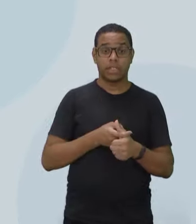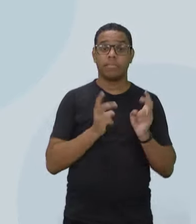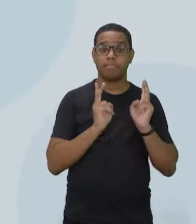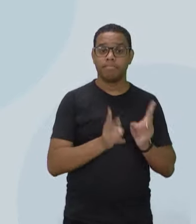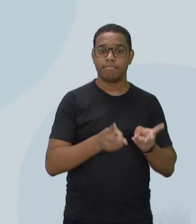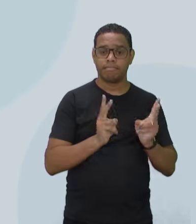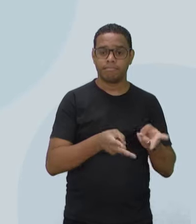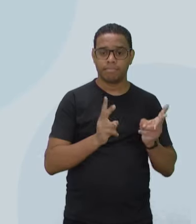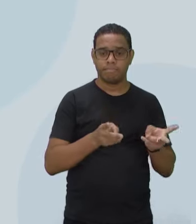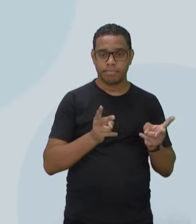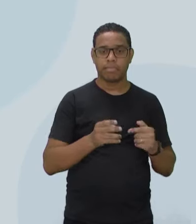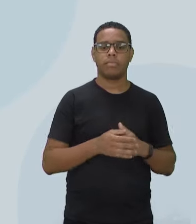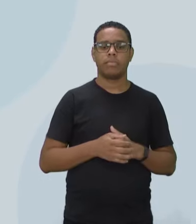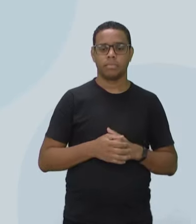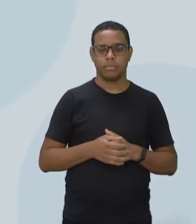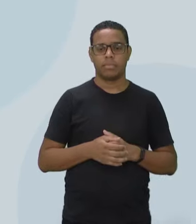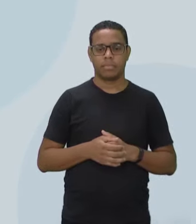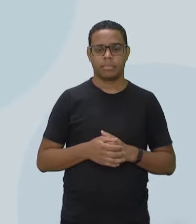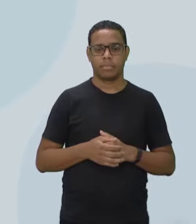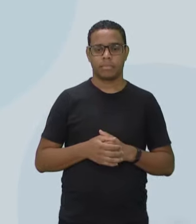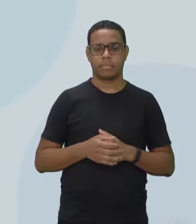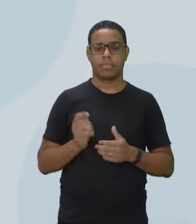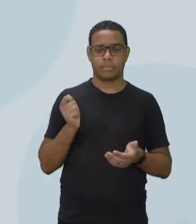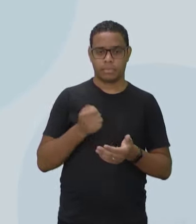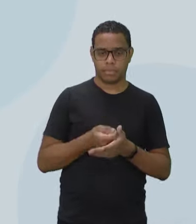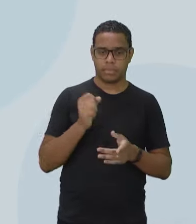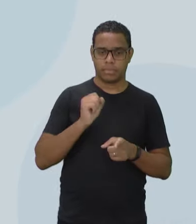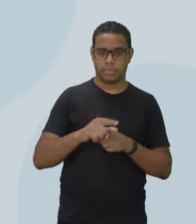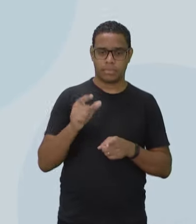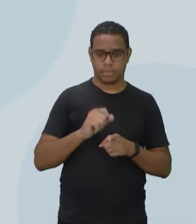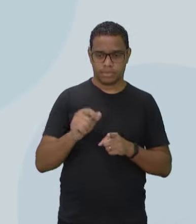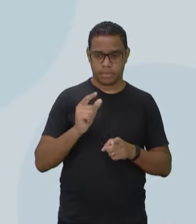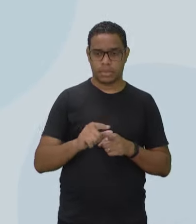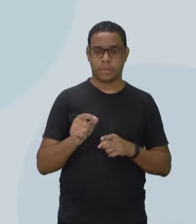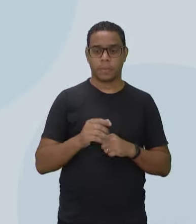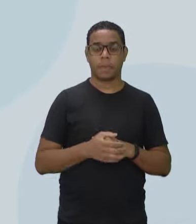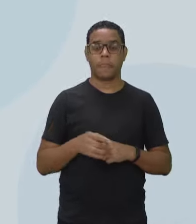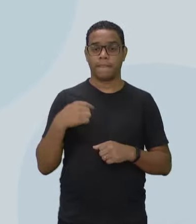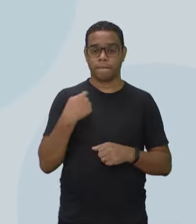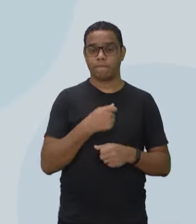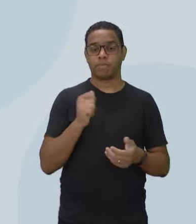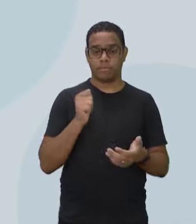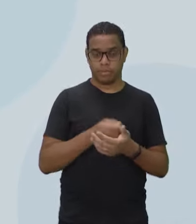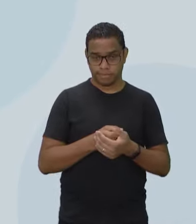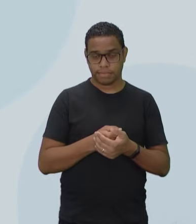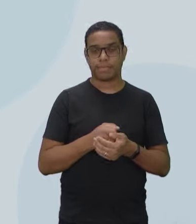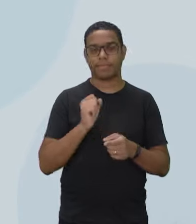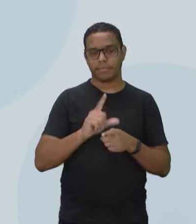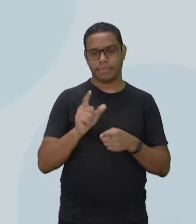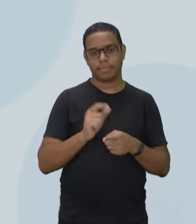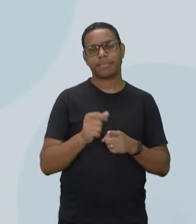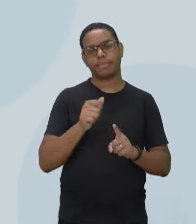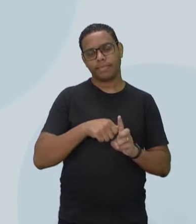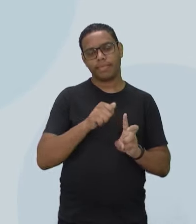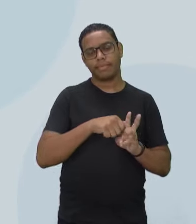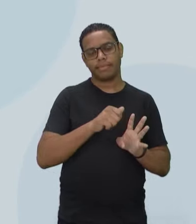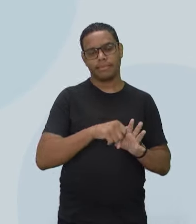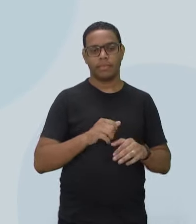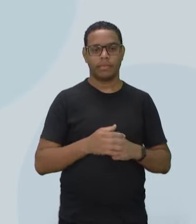despesa fixa, tá aí, ó. Pagar o aluguel ou o condomínio, a gente tem que pagar essa despesa aí todo